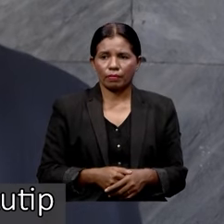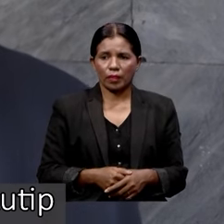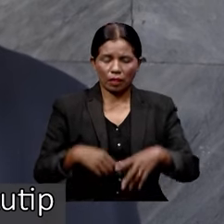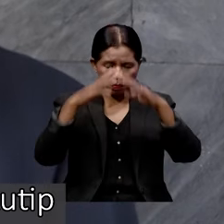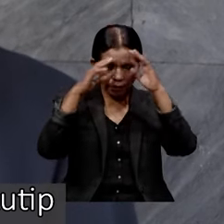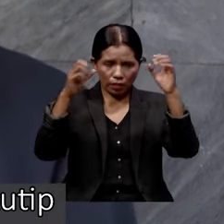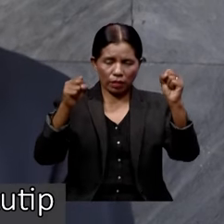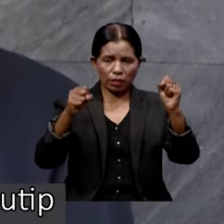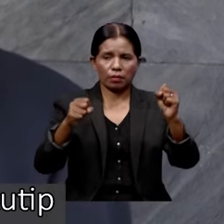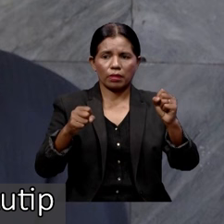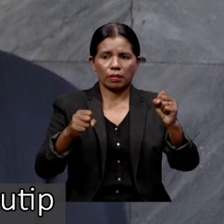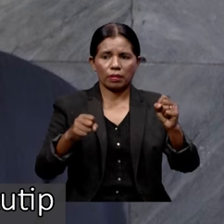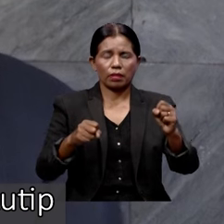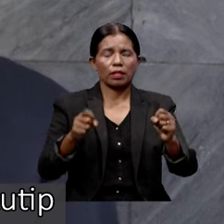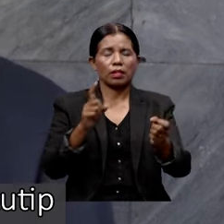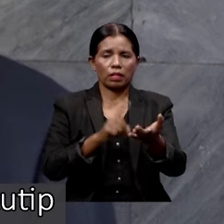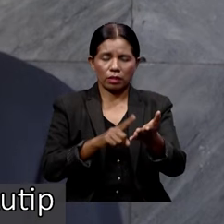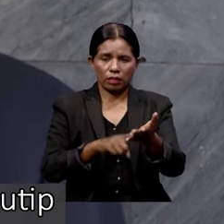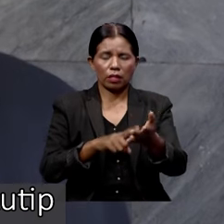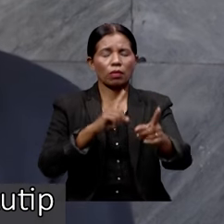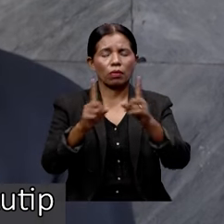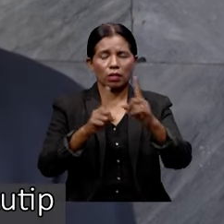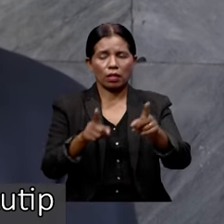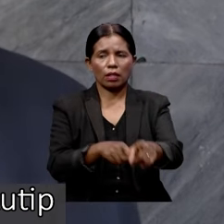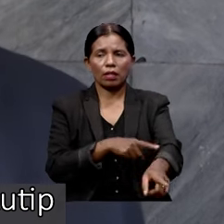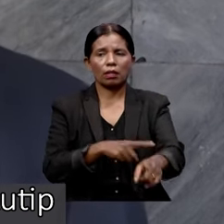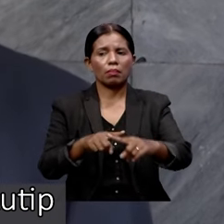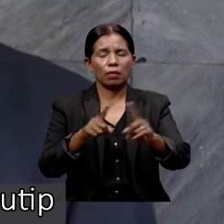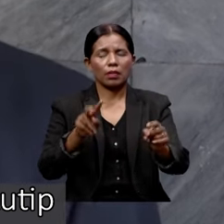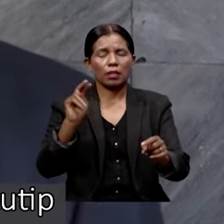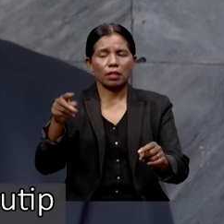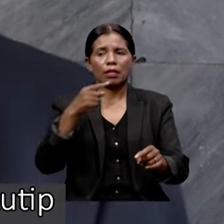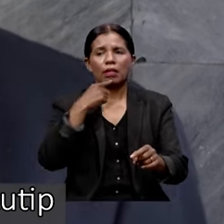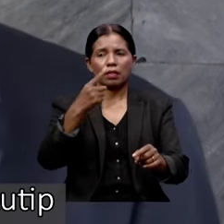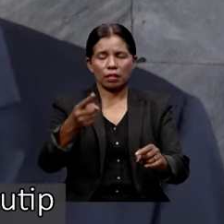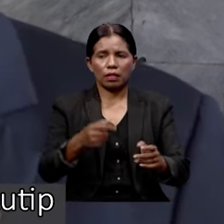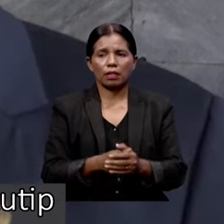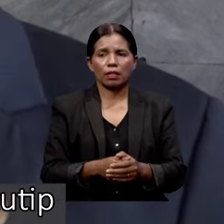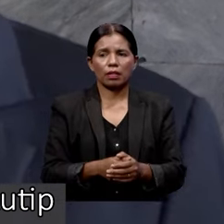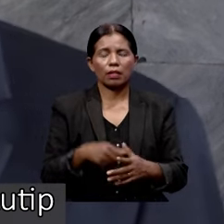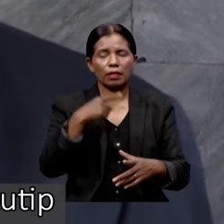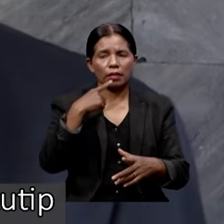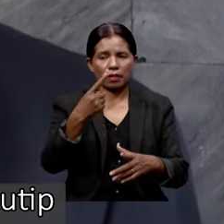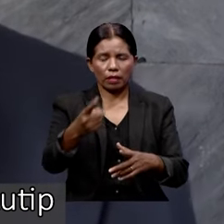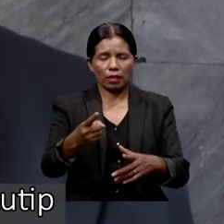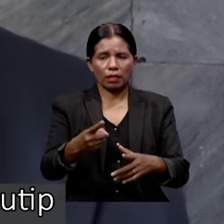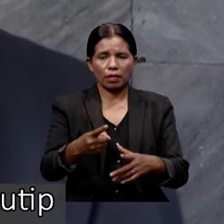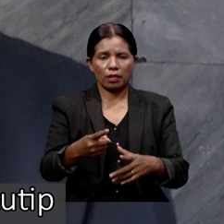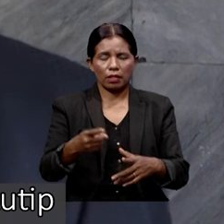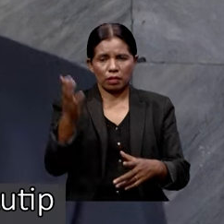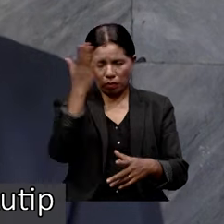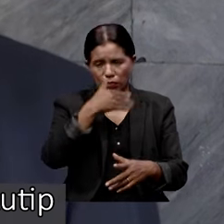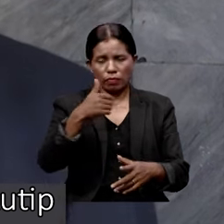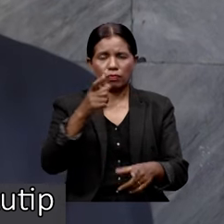Presidente Mos, no dia discurso de Naru, mas bem, não teme. Teme, boa tira, não é capaz de